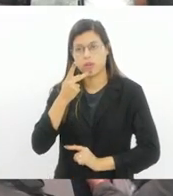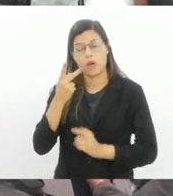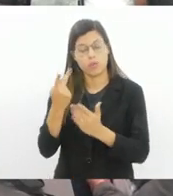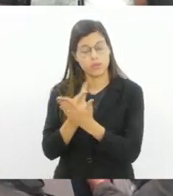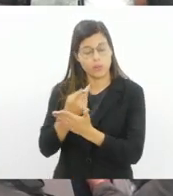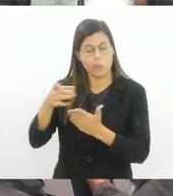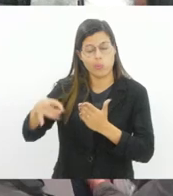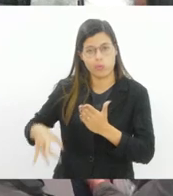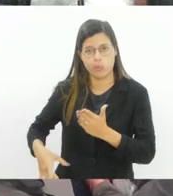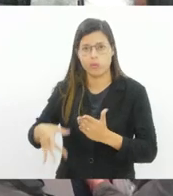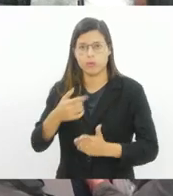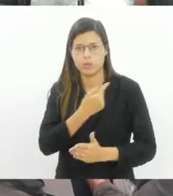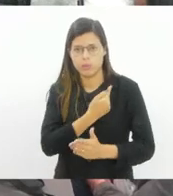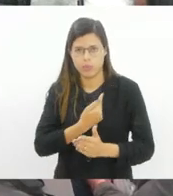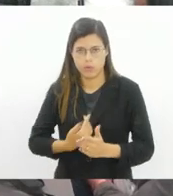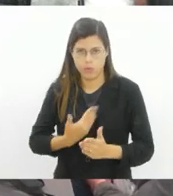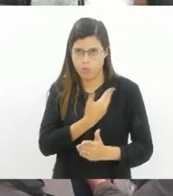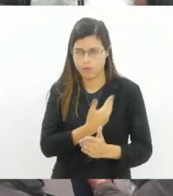de